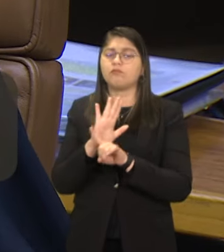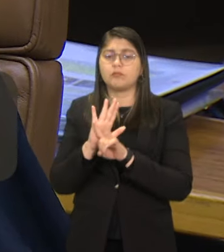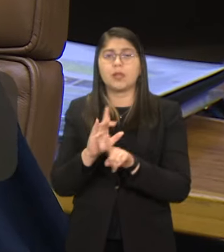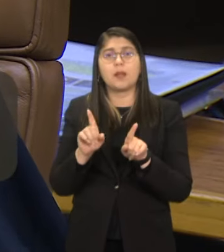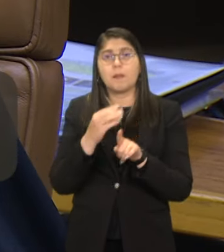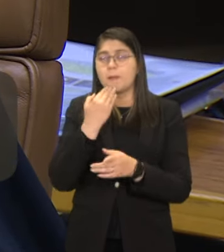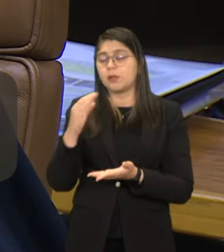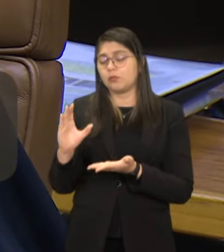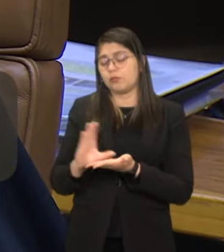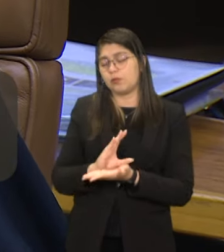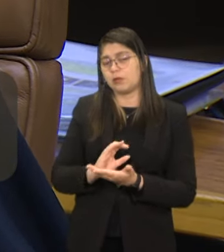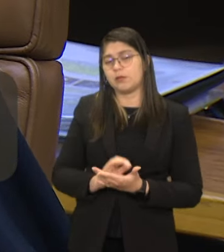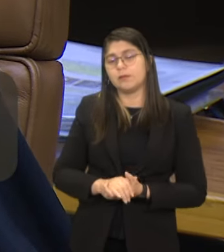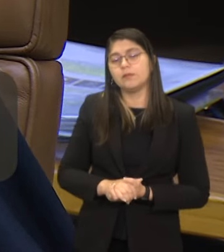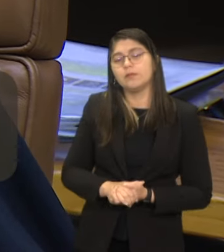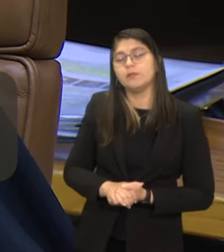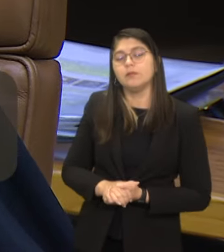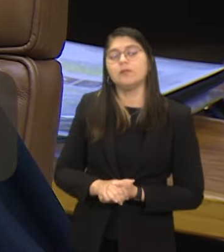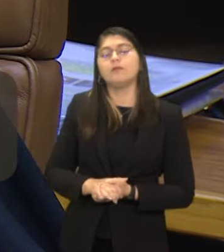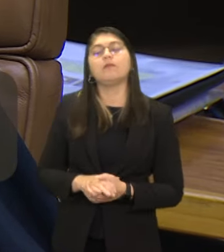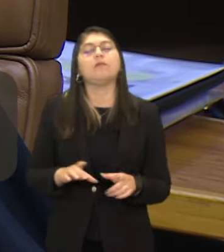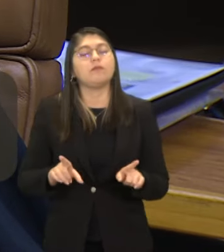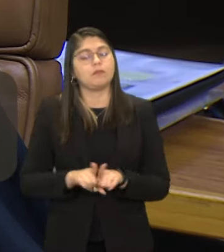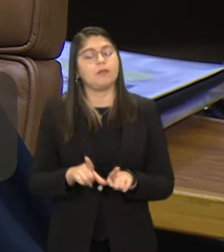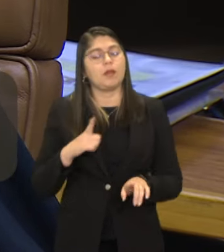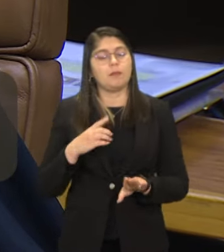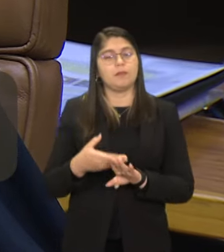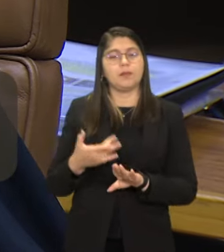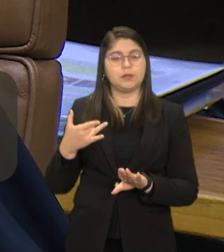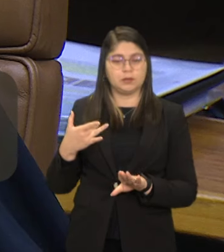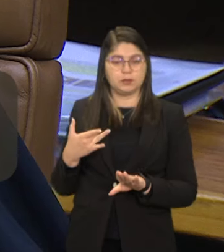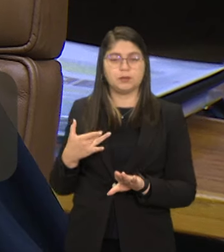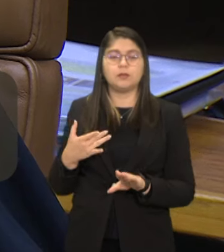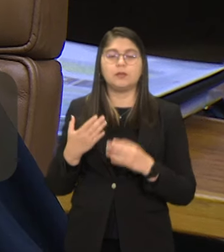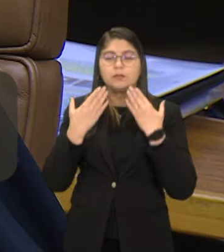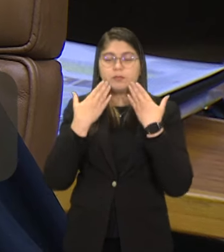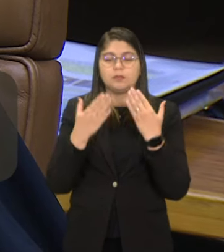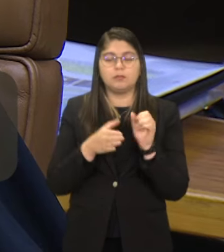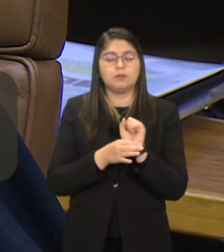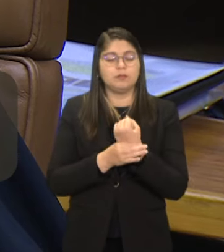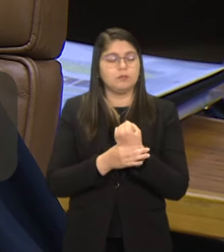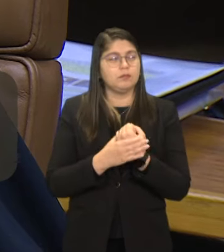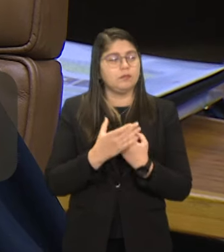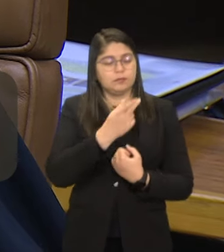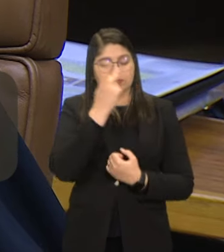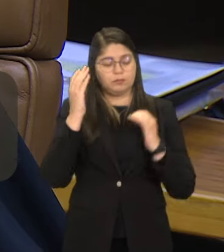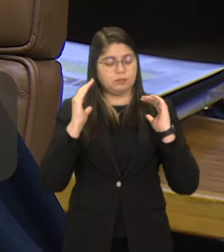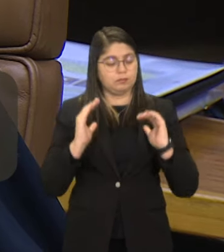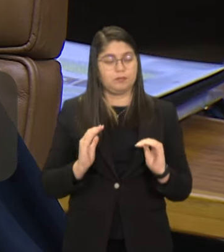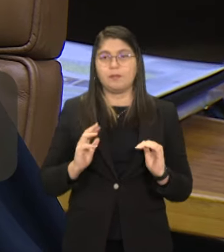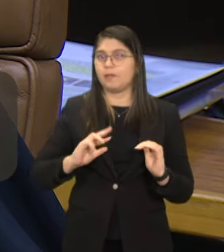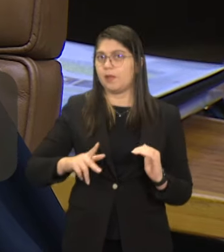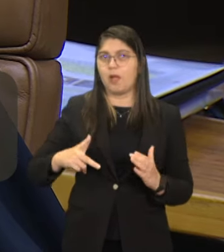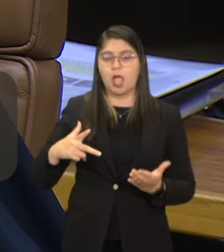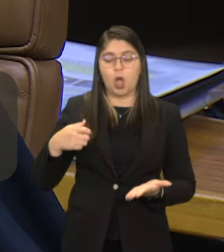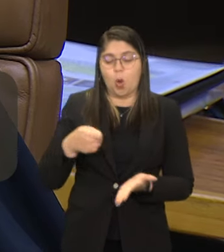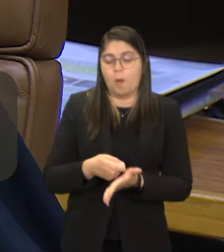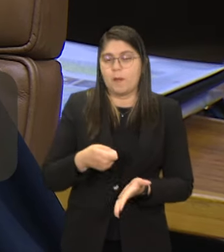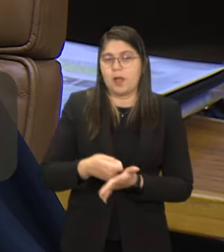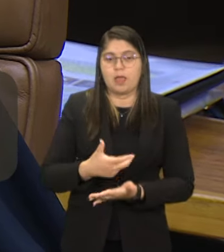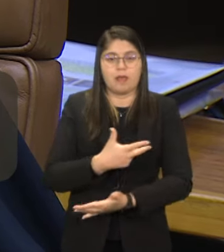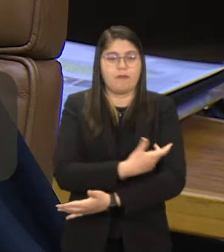indenização. Pontuei em outro precedente sobre a matéria que deve assegurar também ao cidadão o direito de não submeter obrigatoriamente a nenhuma vacina que tenha